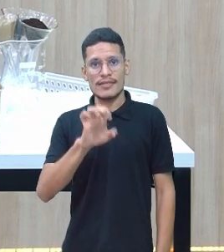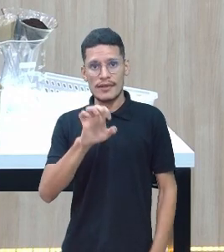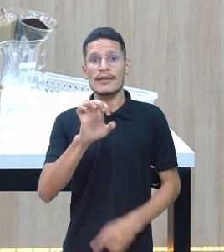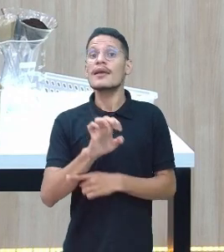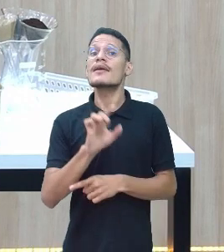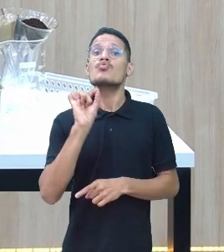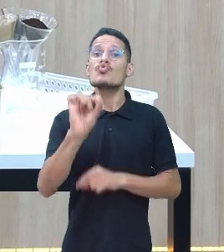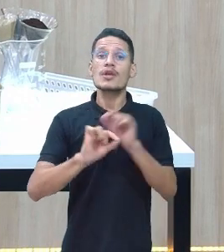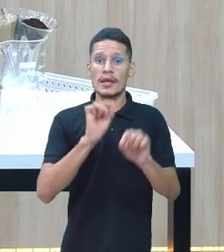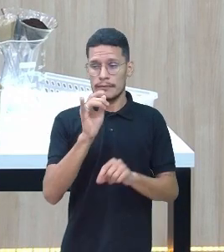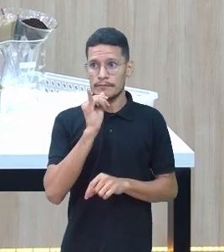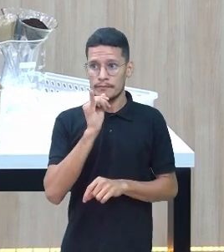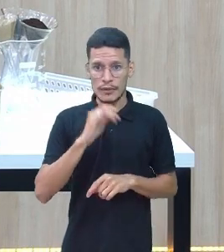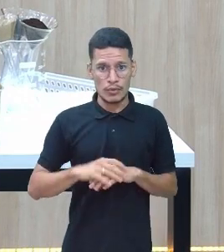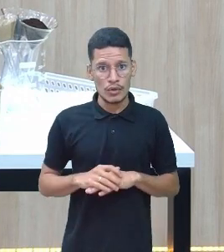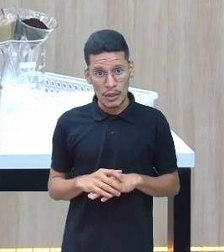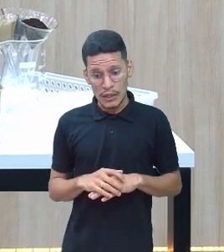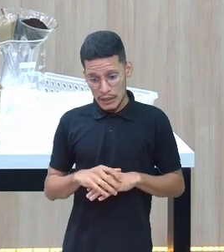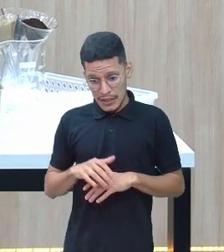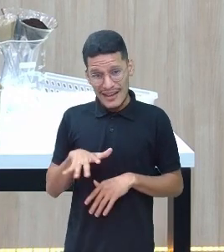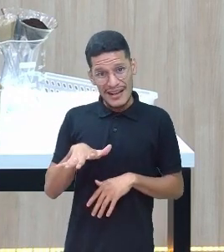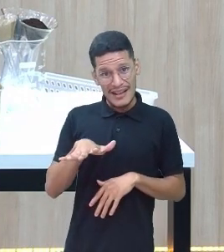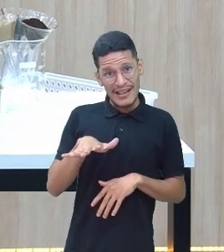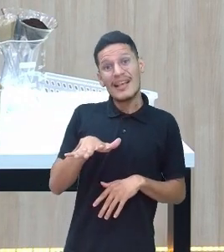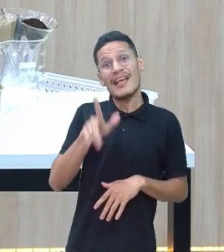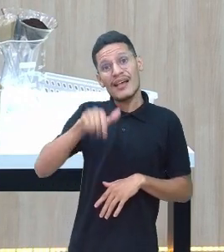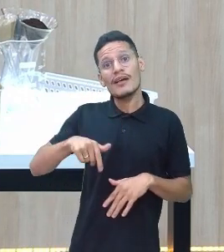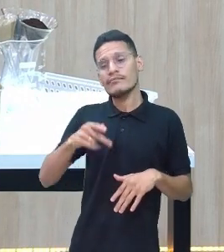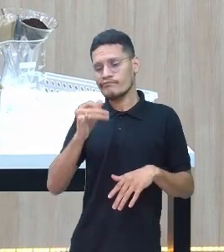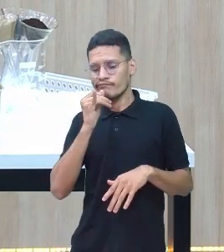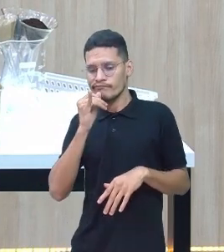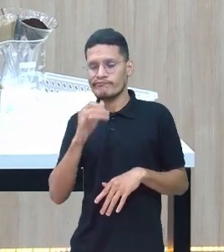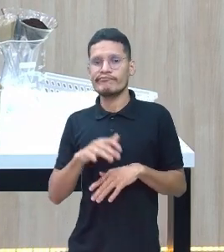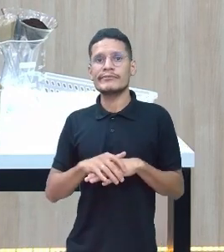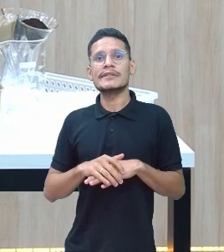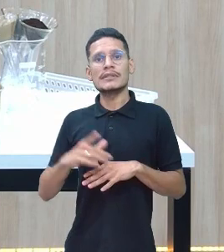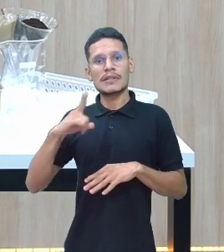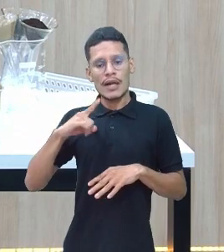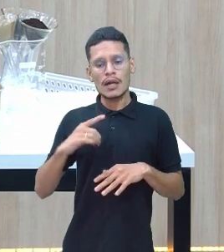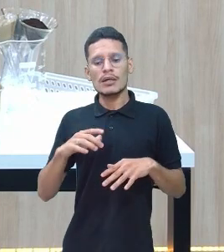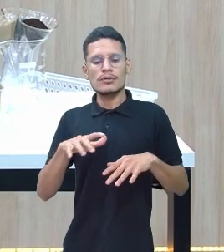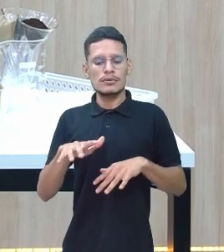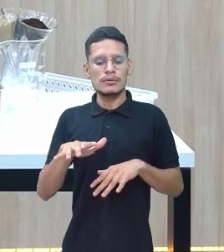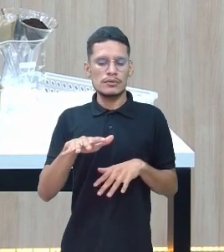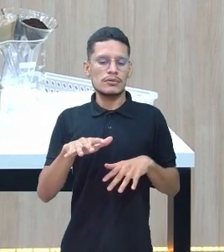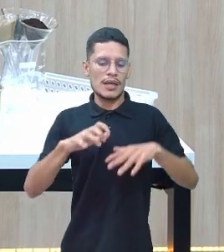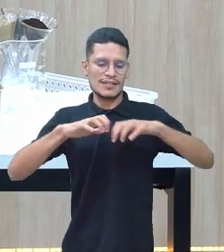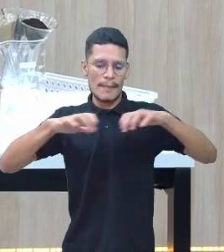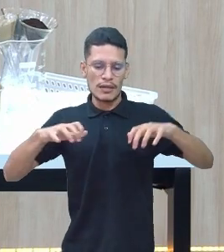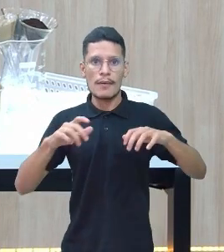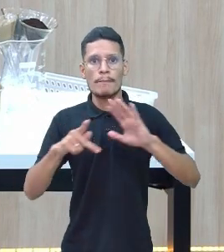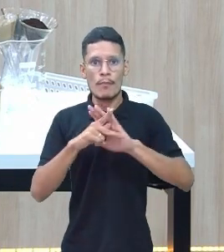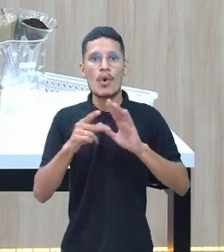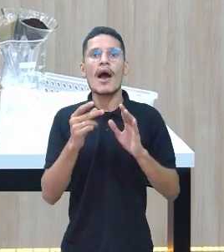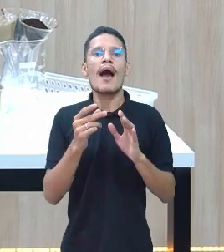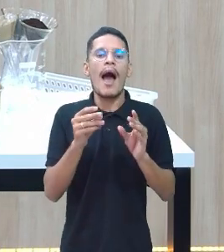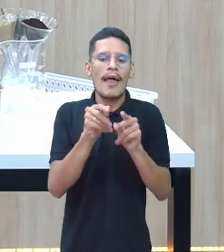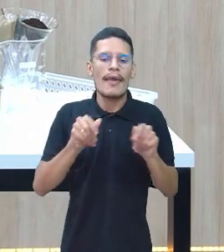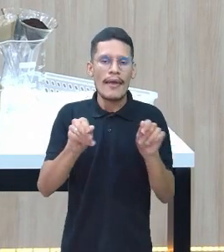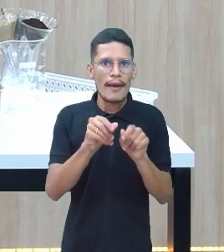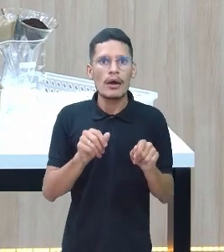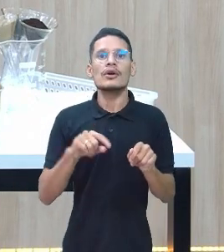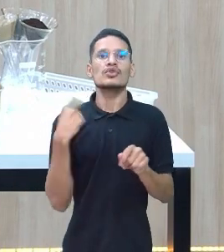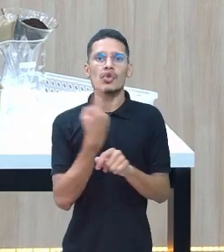Que esses espaços entre um grão e outro, no caso, quando eu estou falando da areia, eu